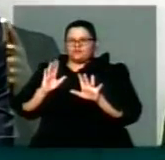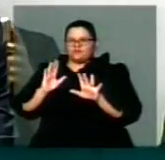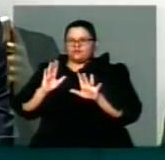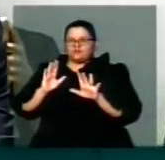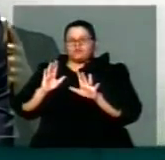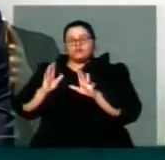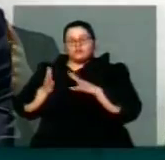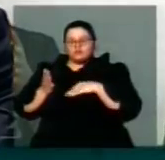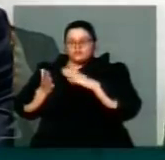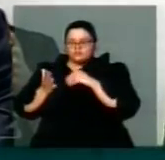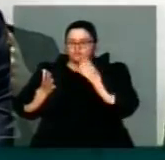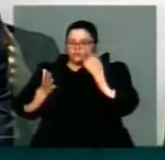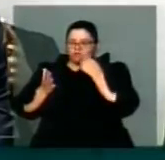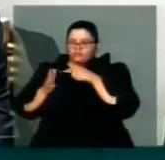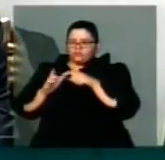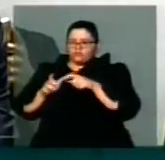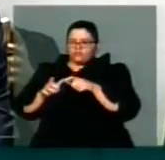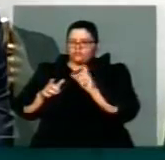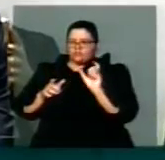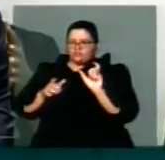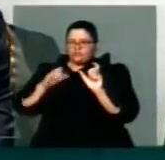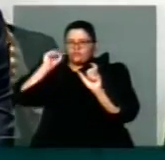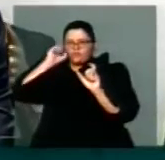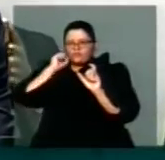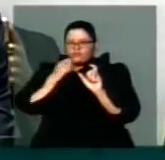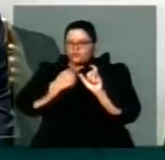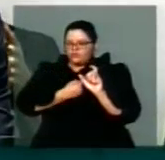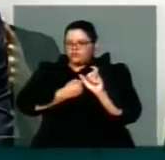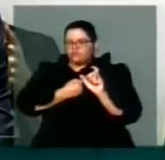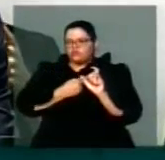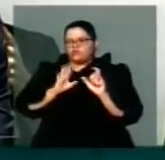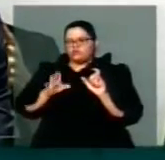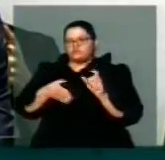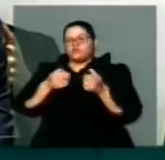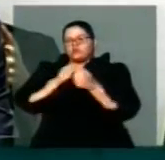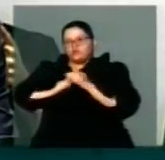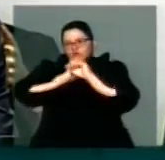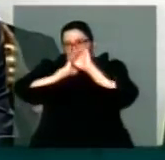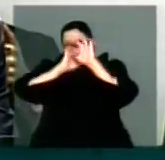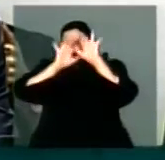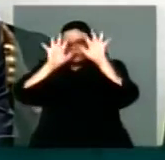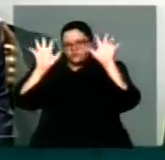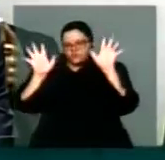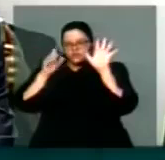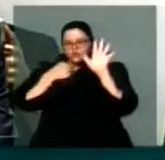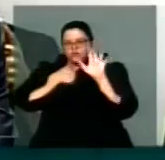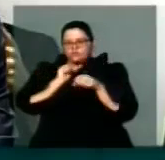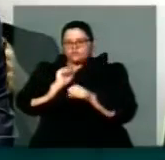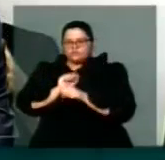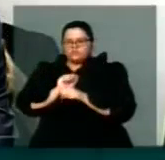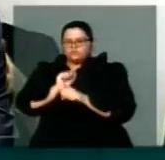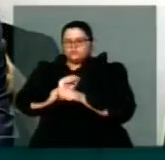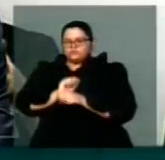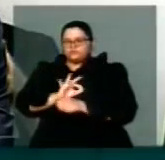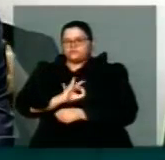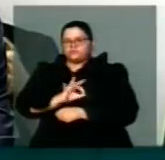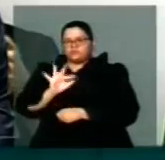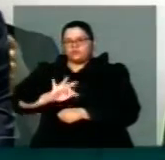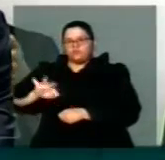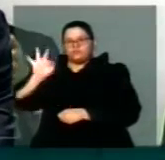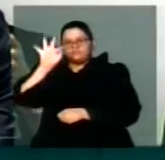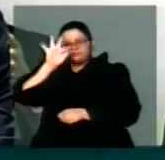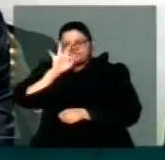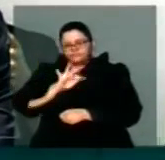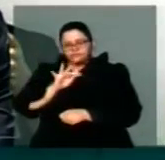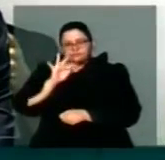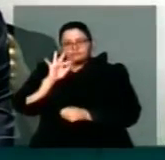abertura de um inquérito policial pedido por mim, a qual, inclusive, eu já prestei esclarecimentos. Estou aguardando que a Polícia Federal chegue